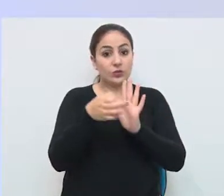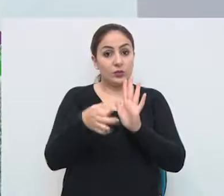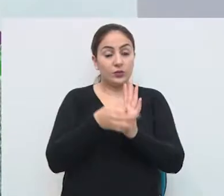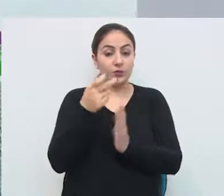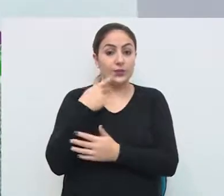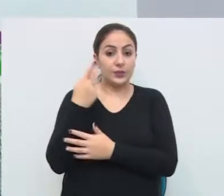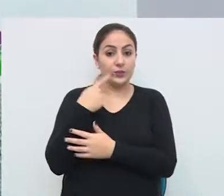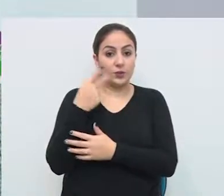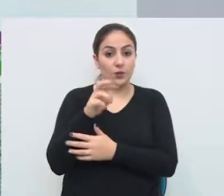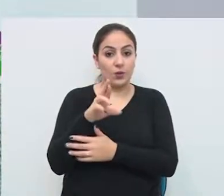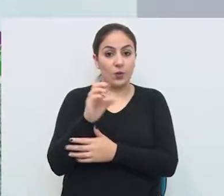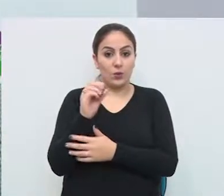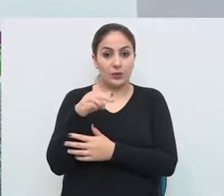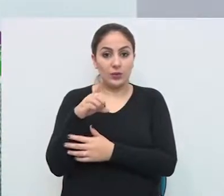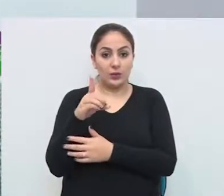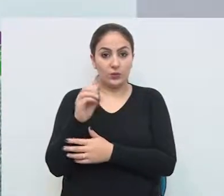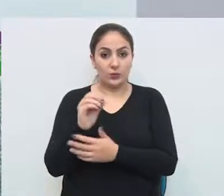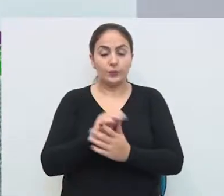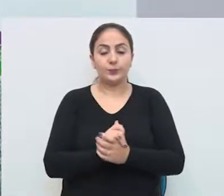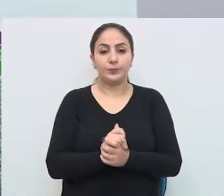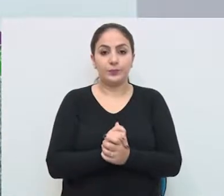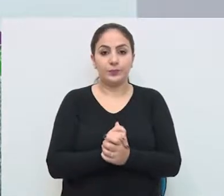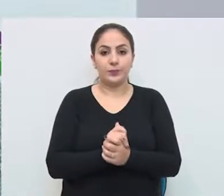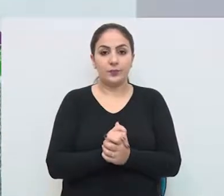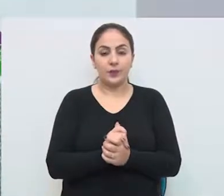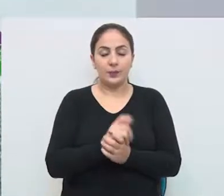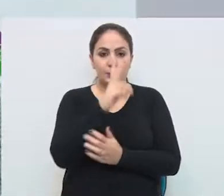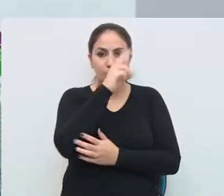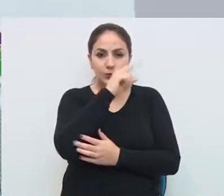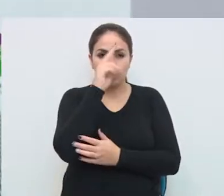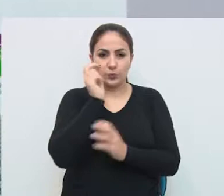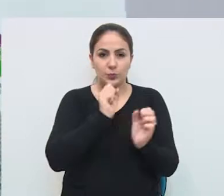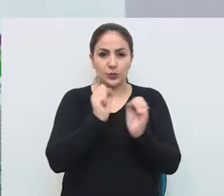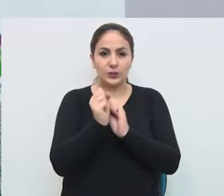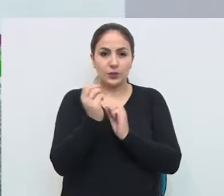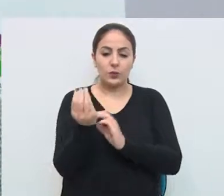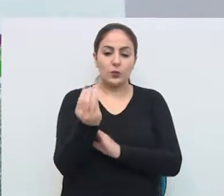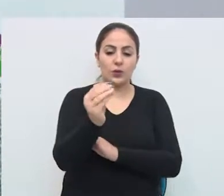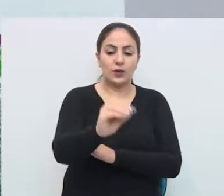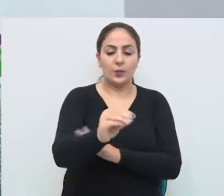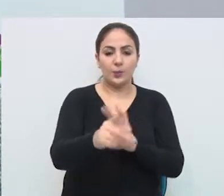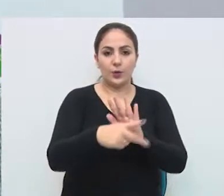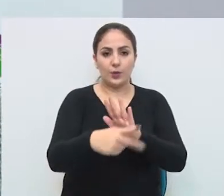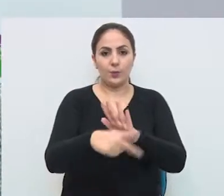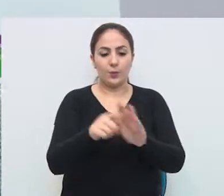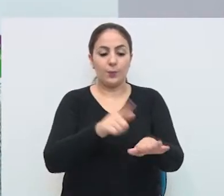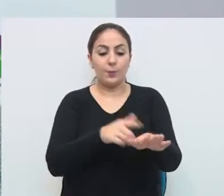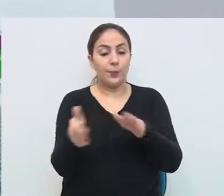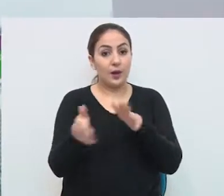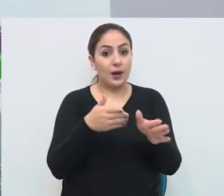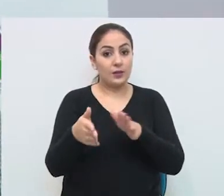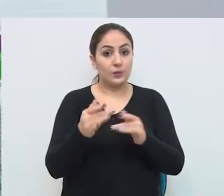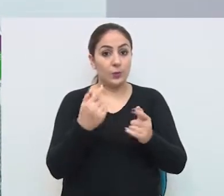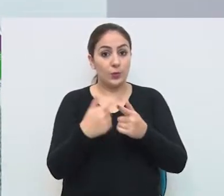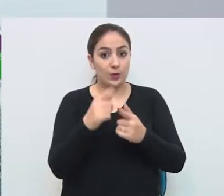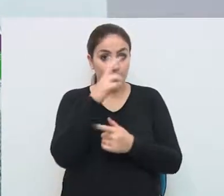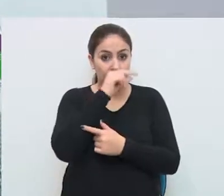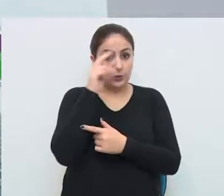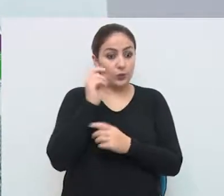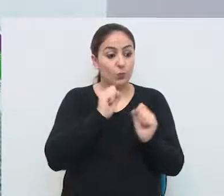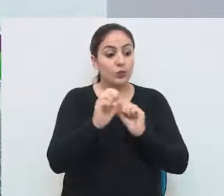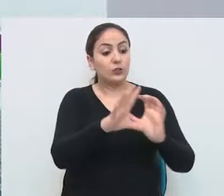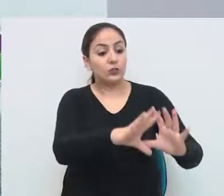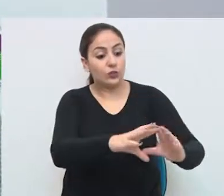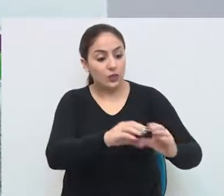Rosa. Onde a prefeitura poderia dar um prazo aí para que o proprietário regulamentasse a situação, tirasse o veículo, fizesse com o veículo o